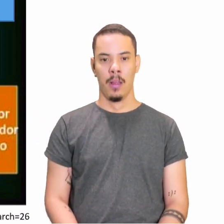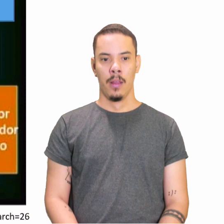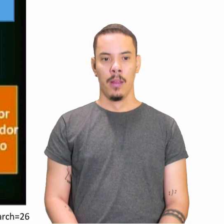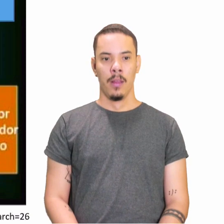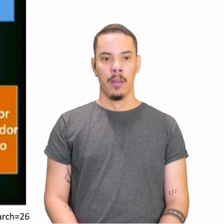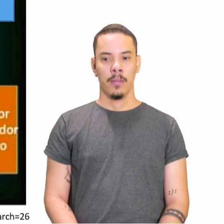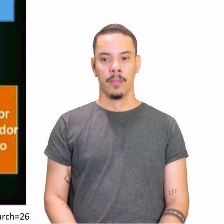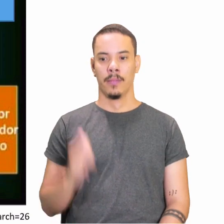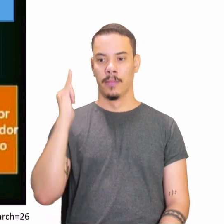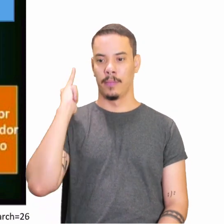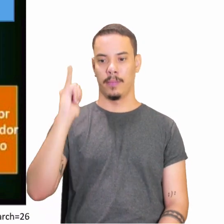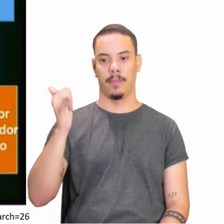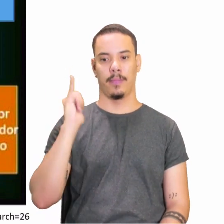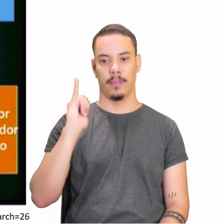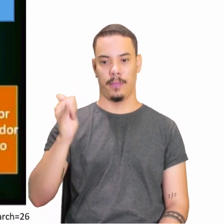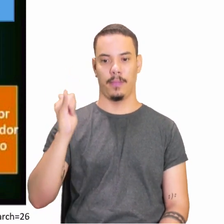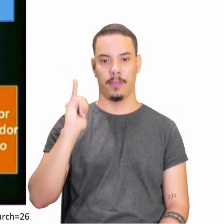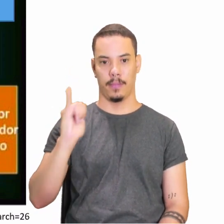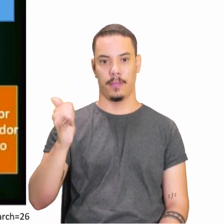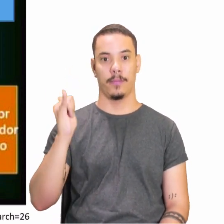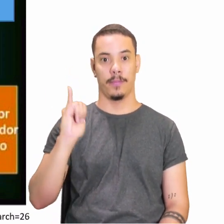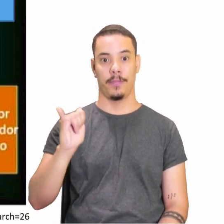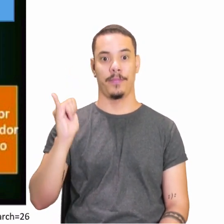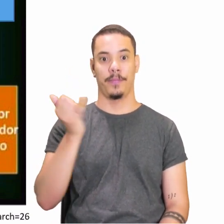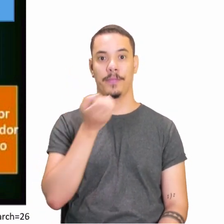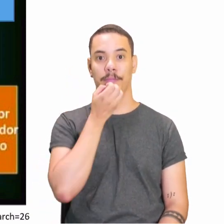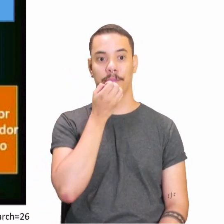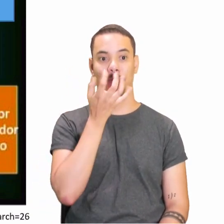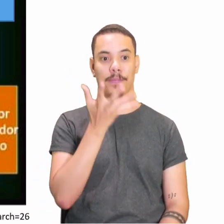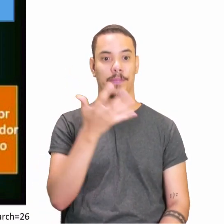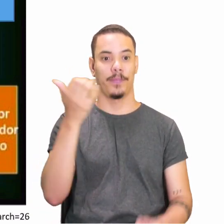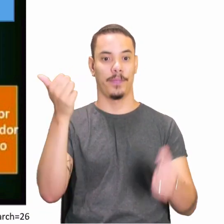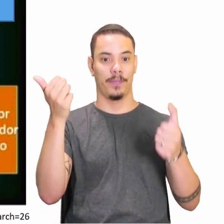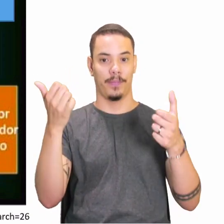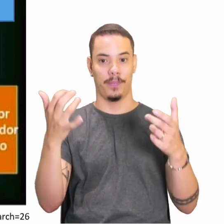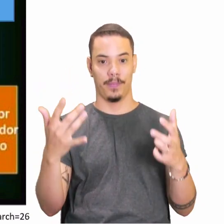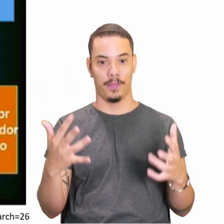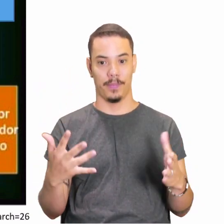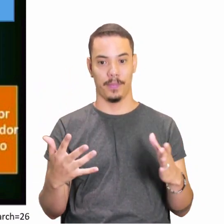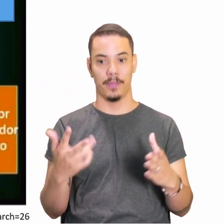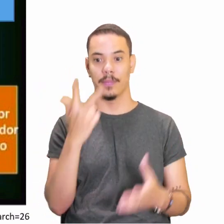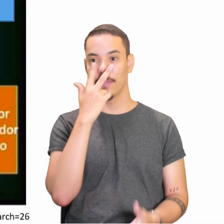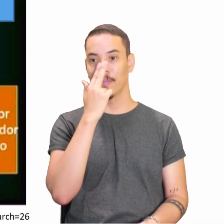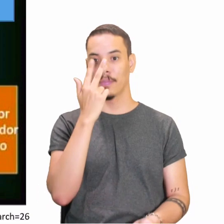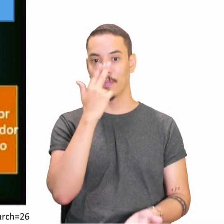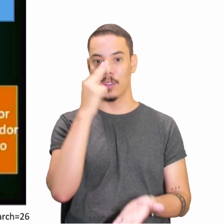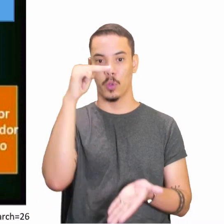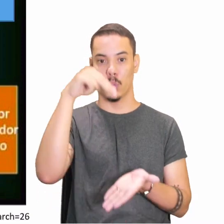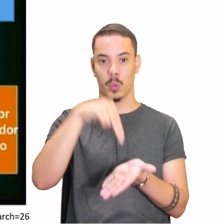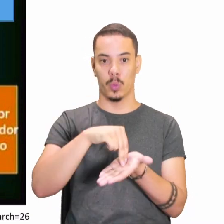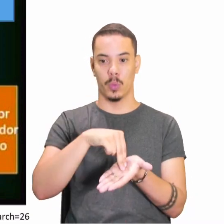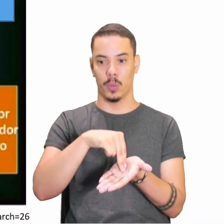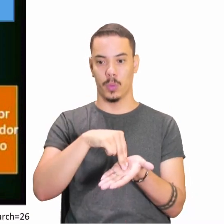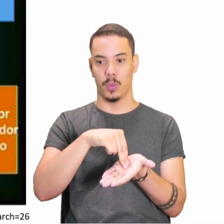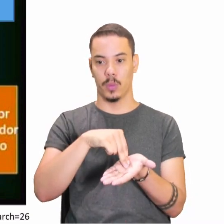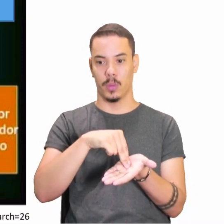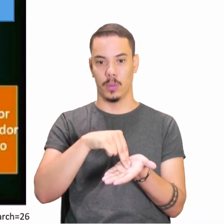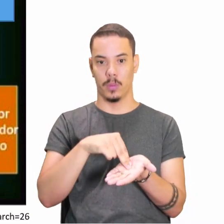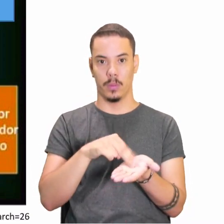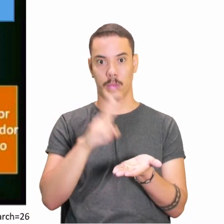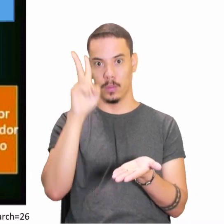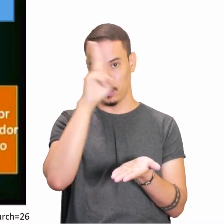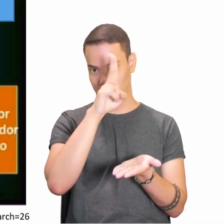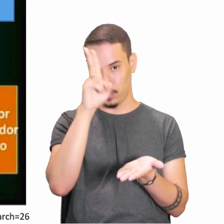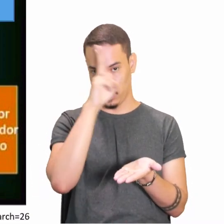Narração. Vamos narrar, vamos contar. Nós vamos ter um núcleo principal, né? O núcleo na